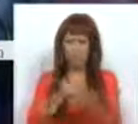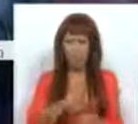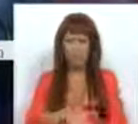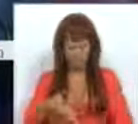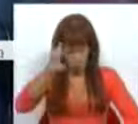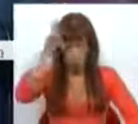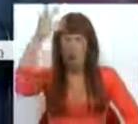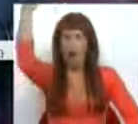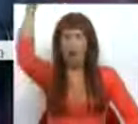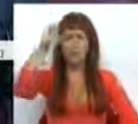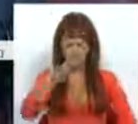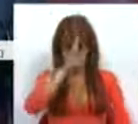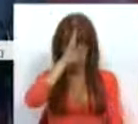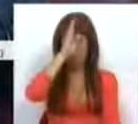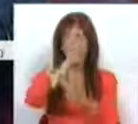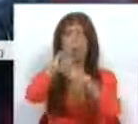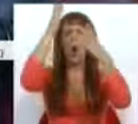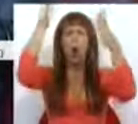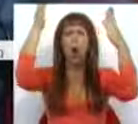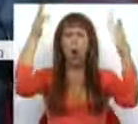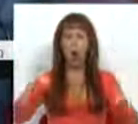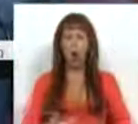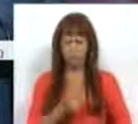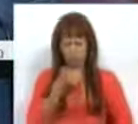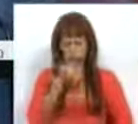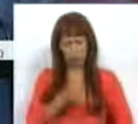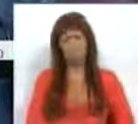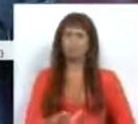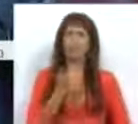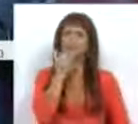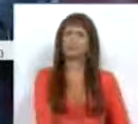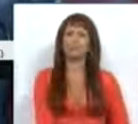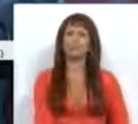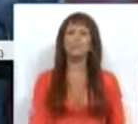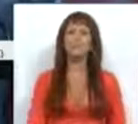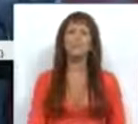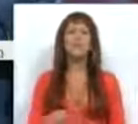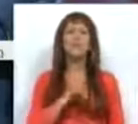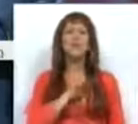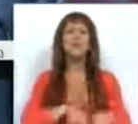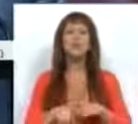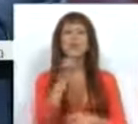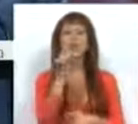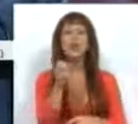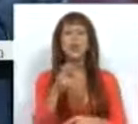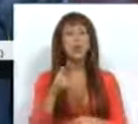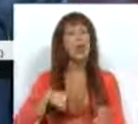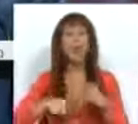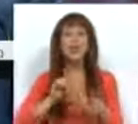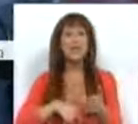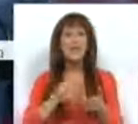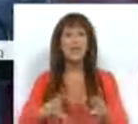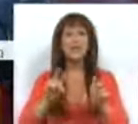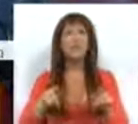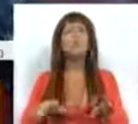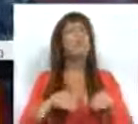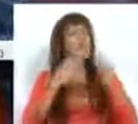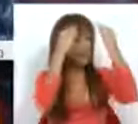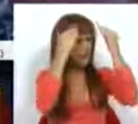com coragem, determinação e competência. Sr. Deputado Carlos Zorrinho, estaremos sempre disponíveis para